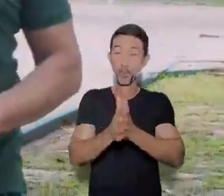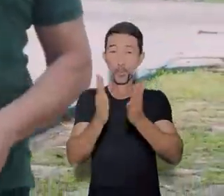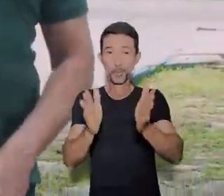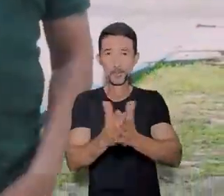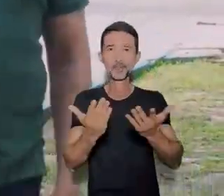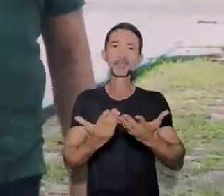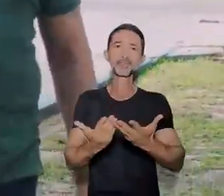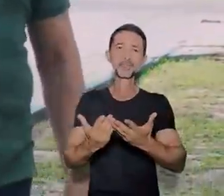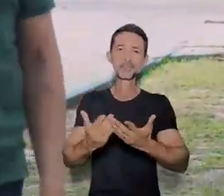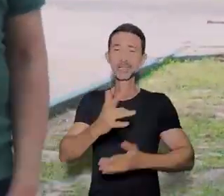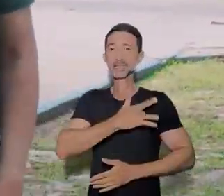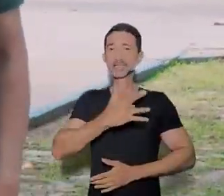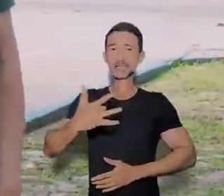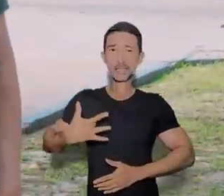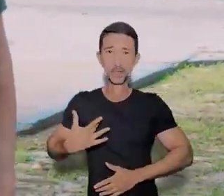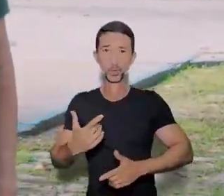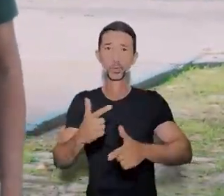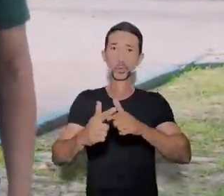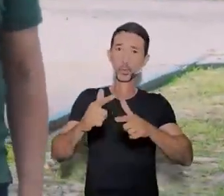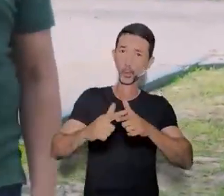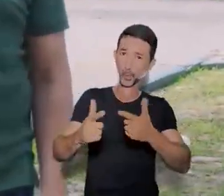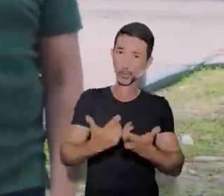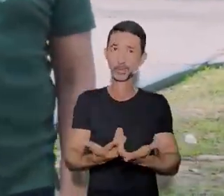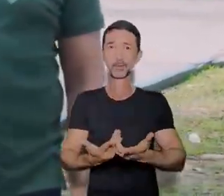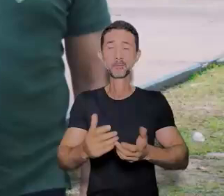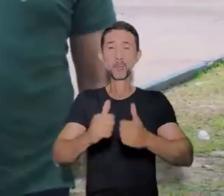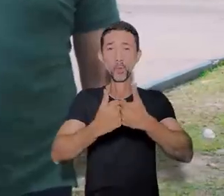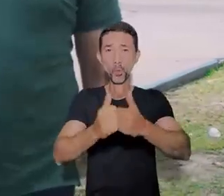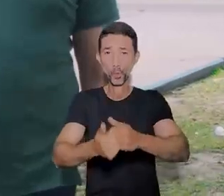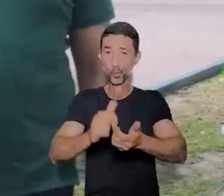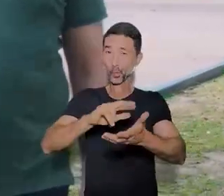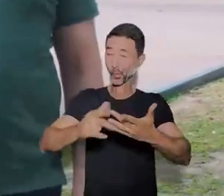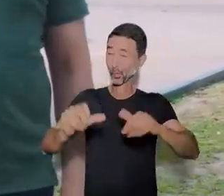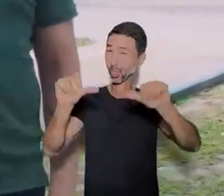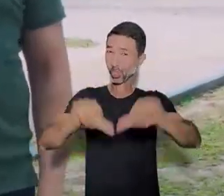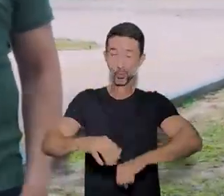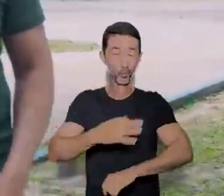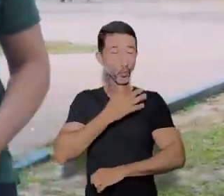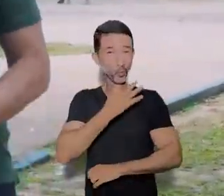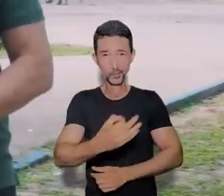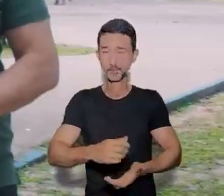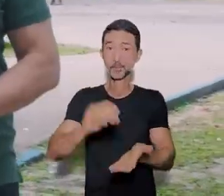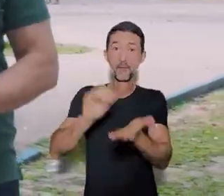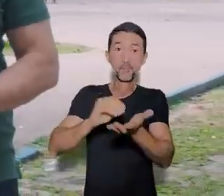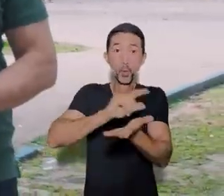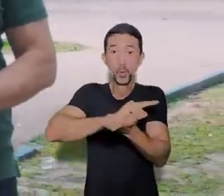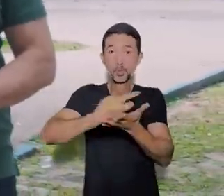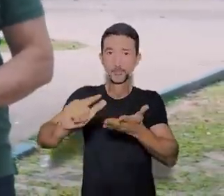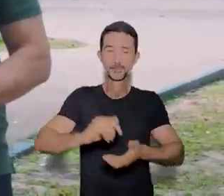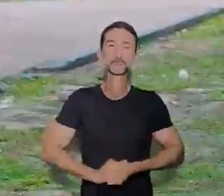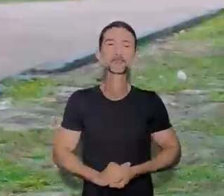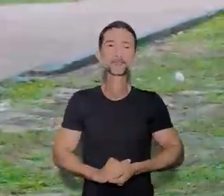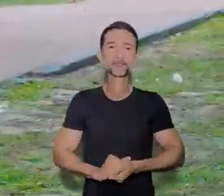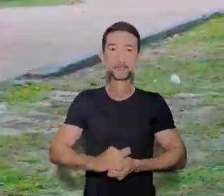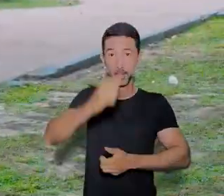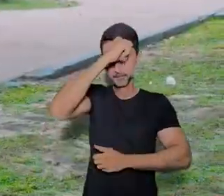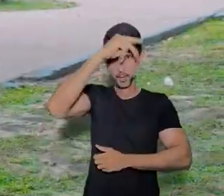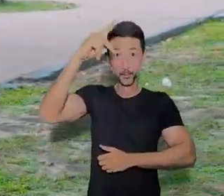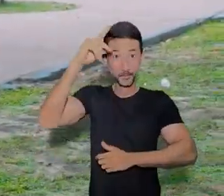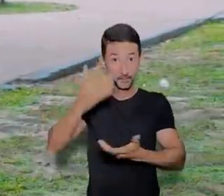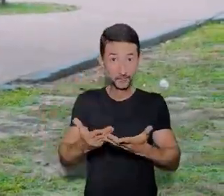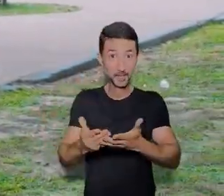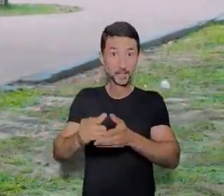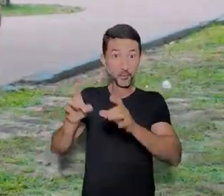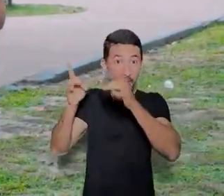patamar de pobreza que impõe saúde pública precária, transportes sem qualidade e falta de limpeza. Ao contrário do